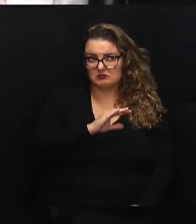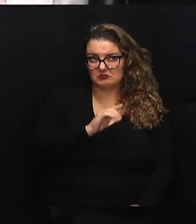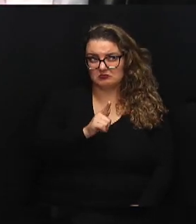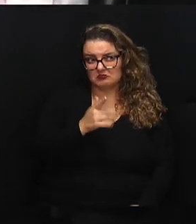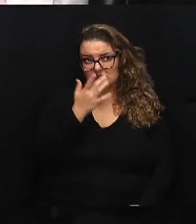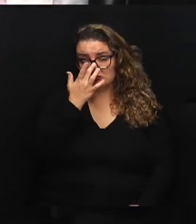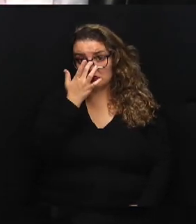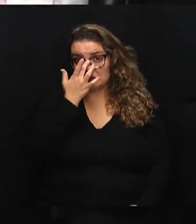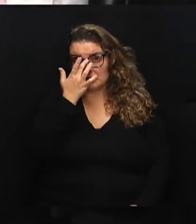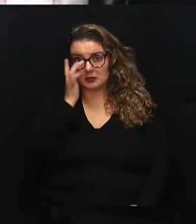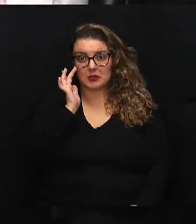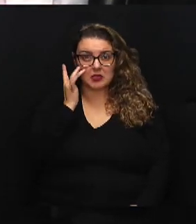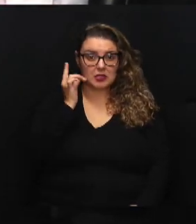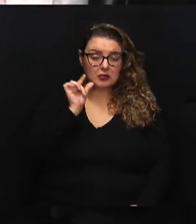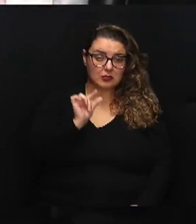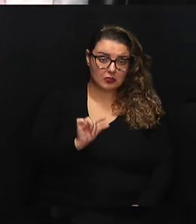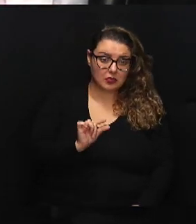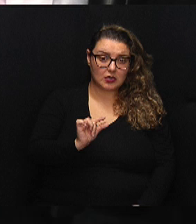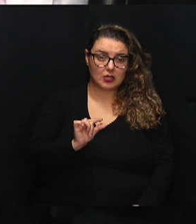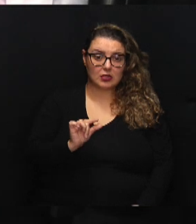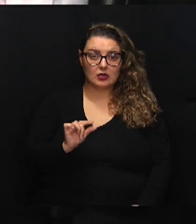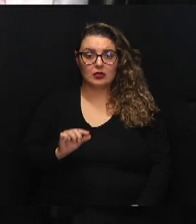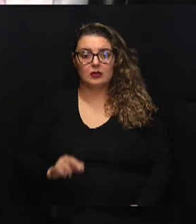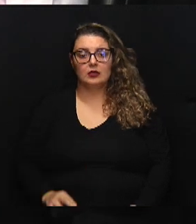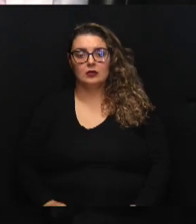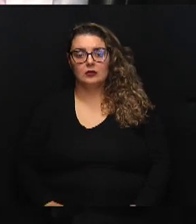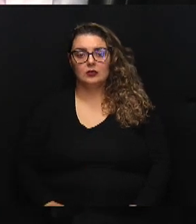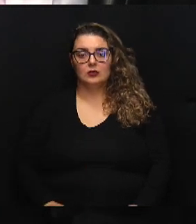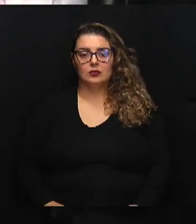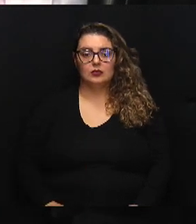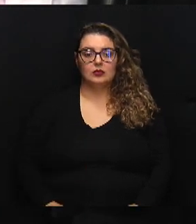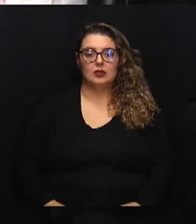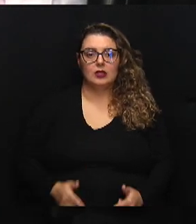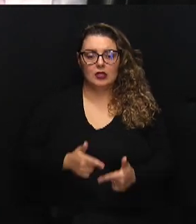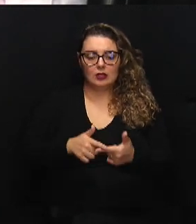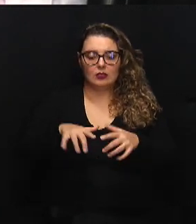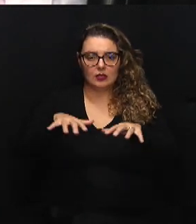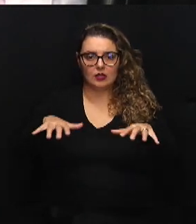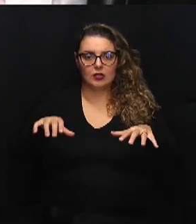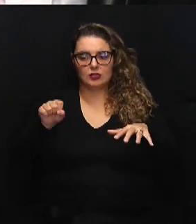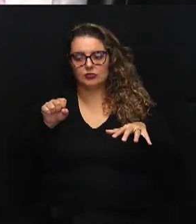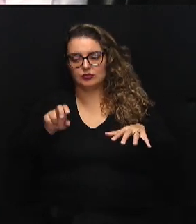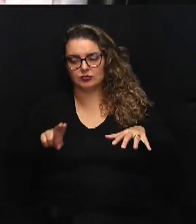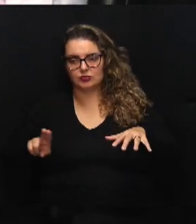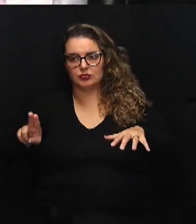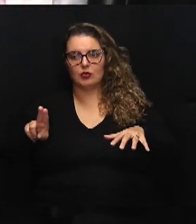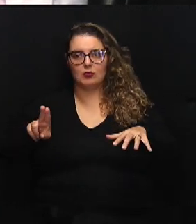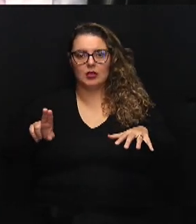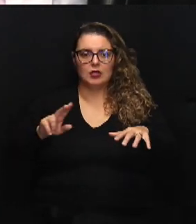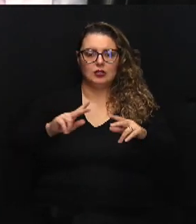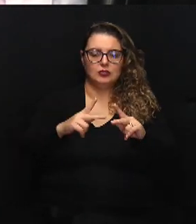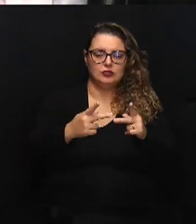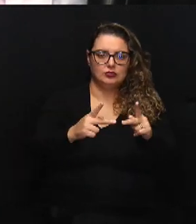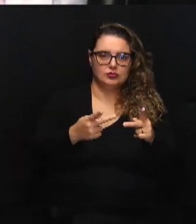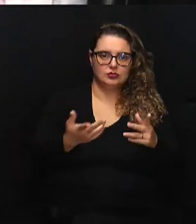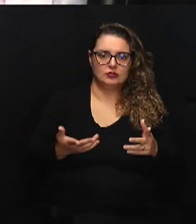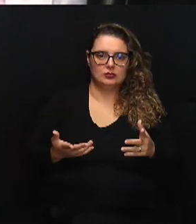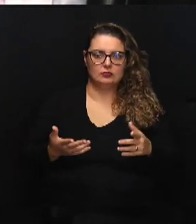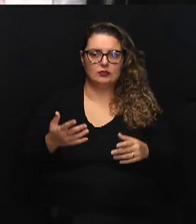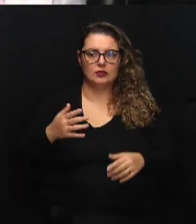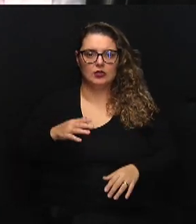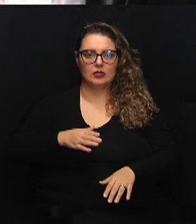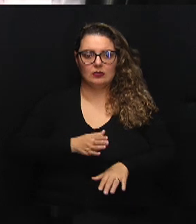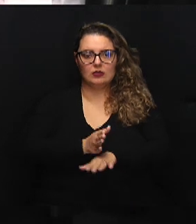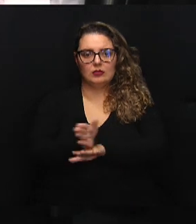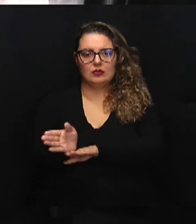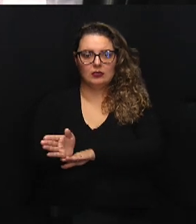que um pouco menos, que ali é bem na divisa de Sumaré, na divisa de Hortolândia. Às vezes, se você virando a